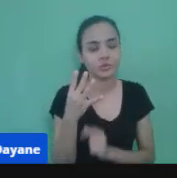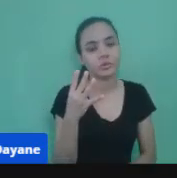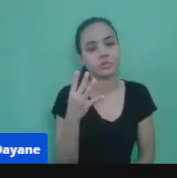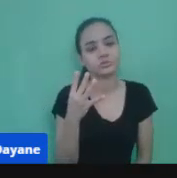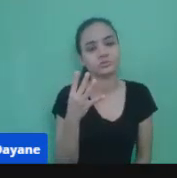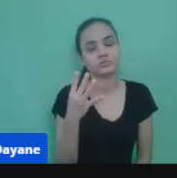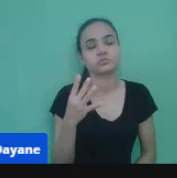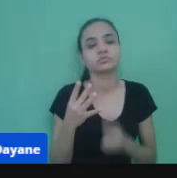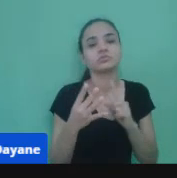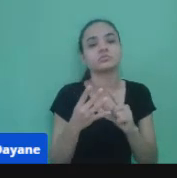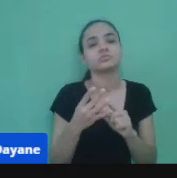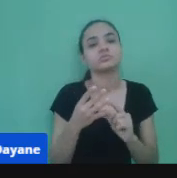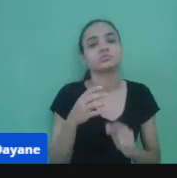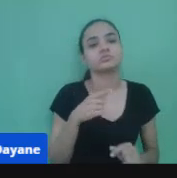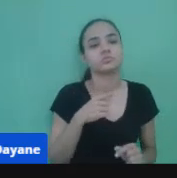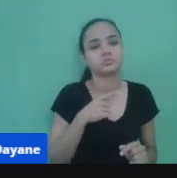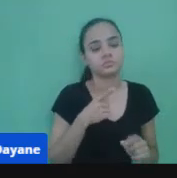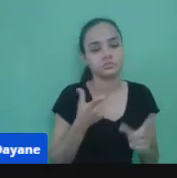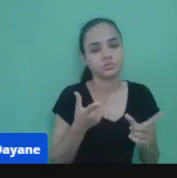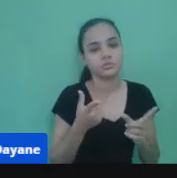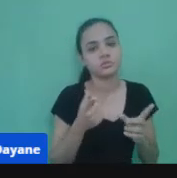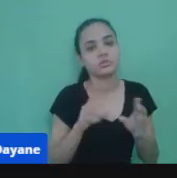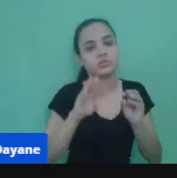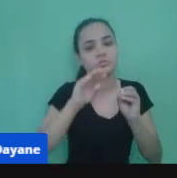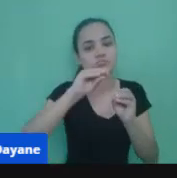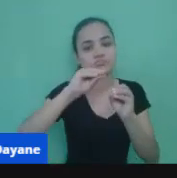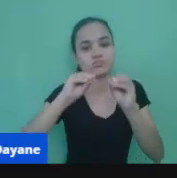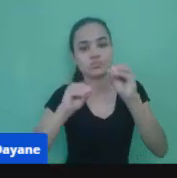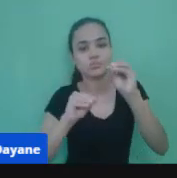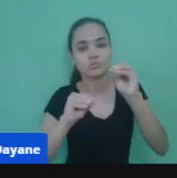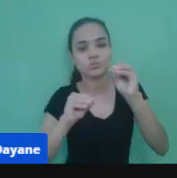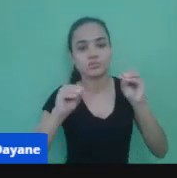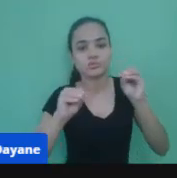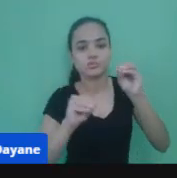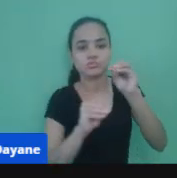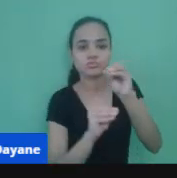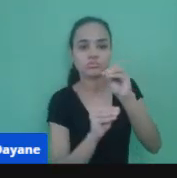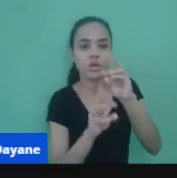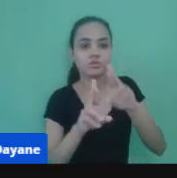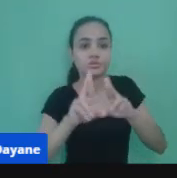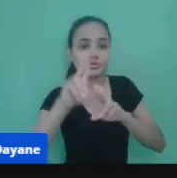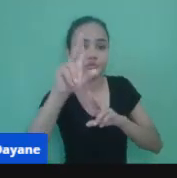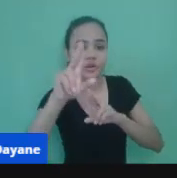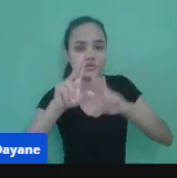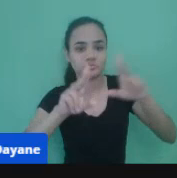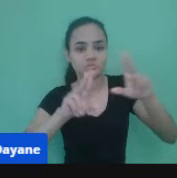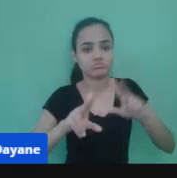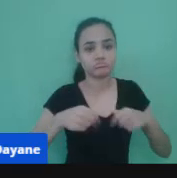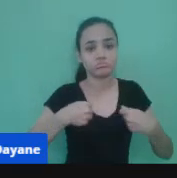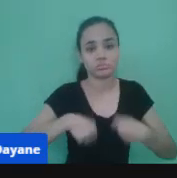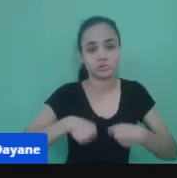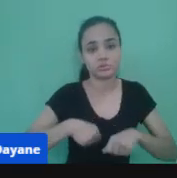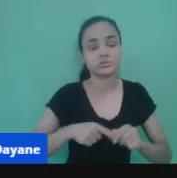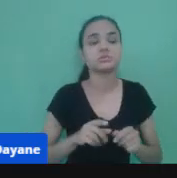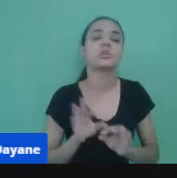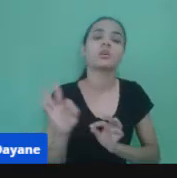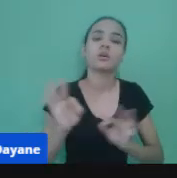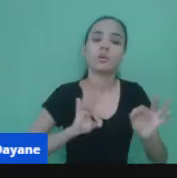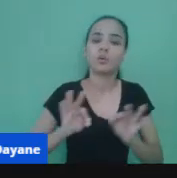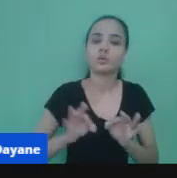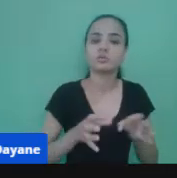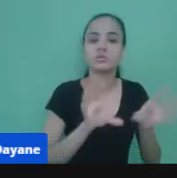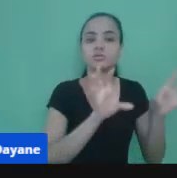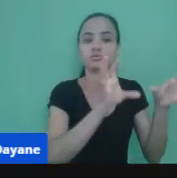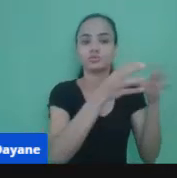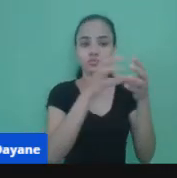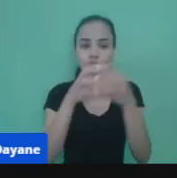que sejam antagônicas, que sejam diferentes uma da outra, né? Organização de grupos.